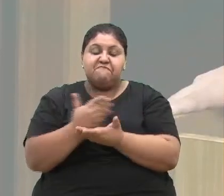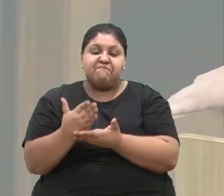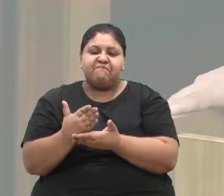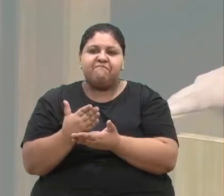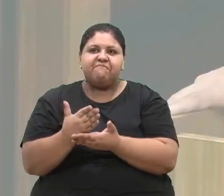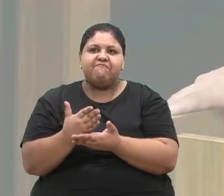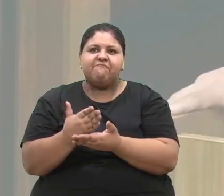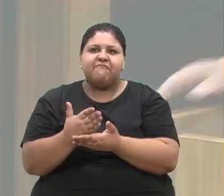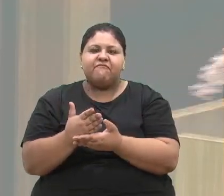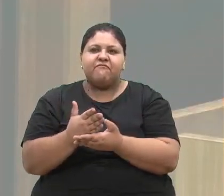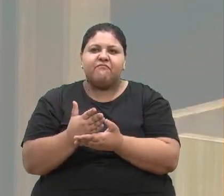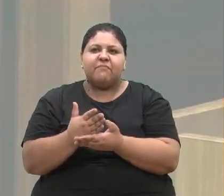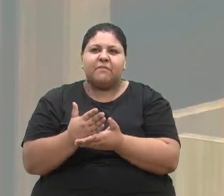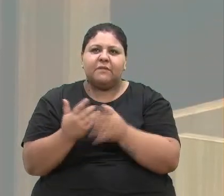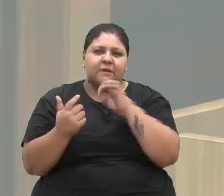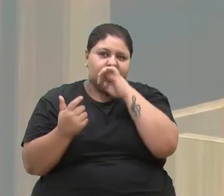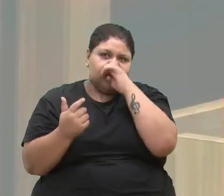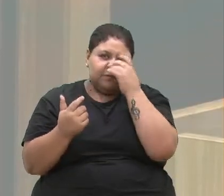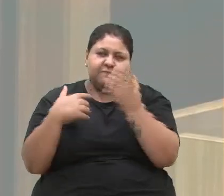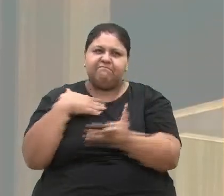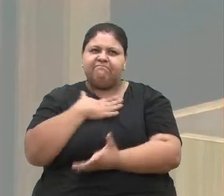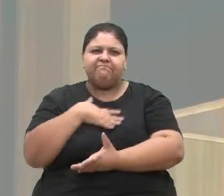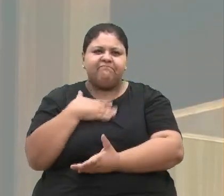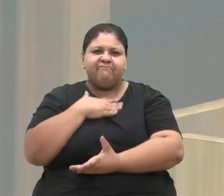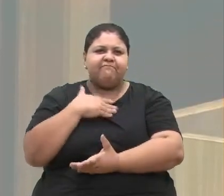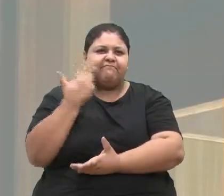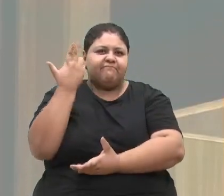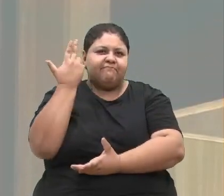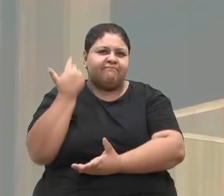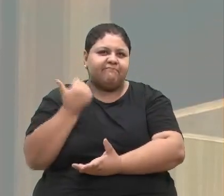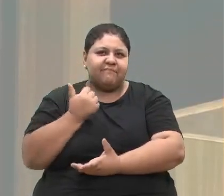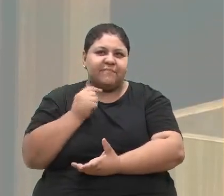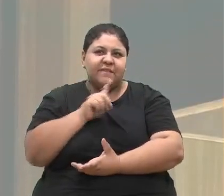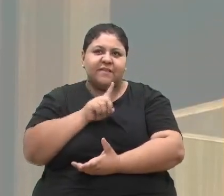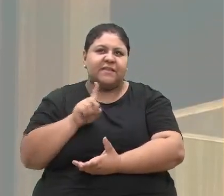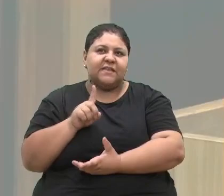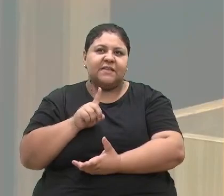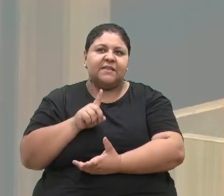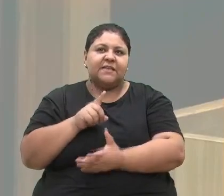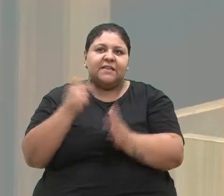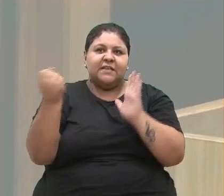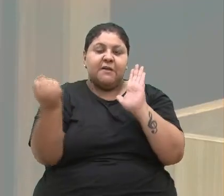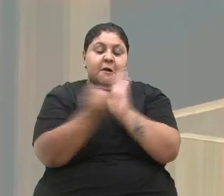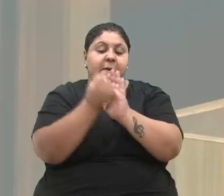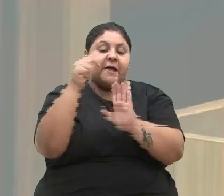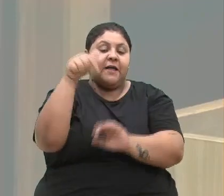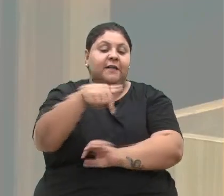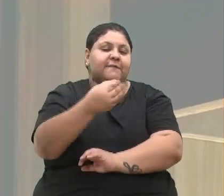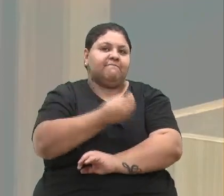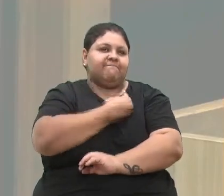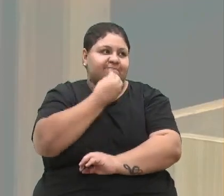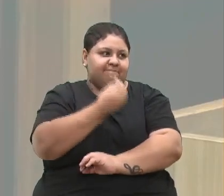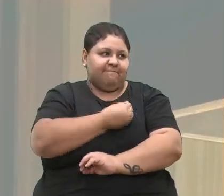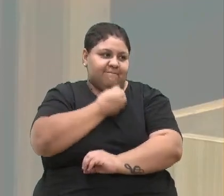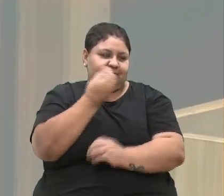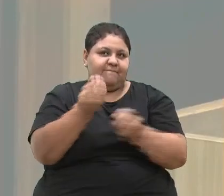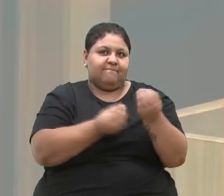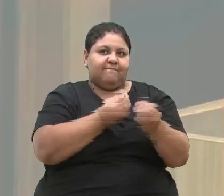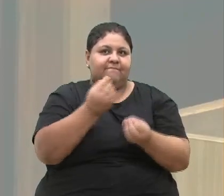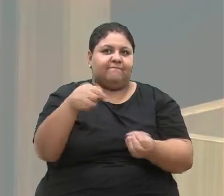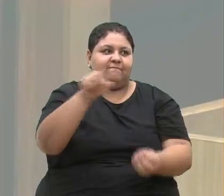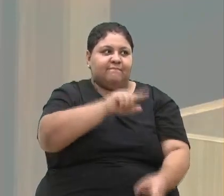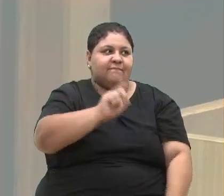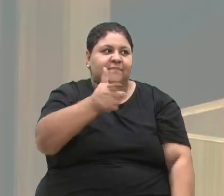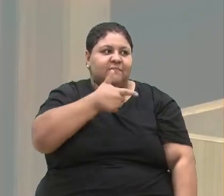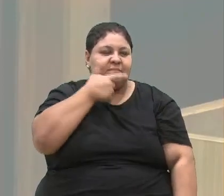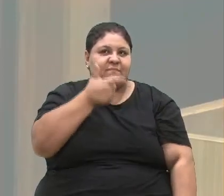então, para uma forma simples, não simplória, como marca nossas vidas. Assim como nós falamos